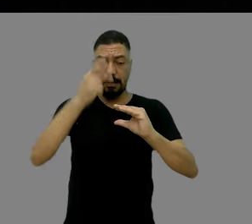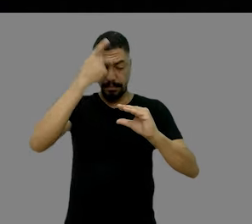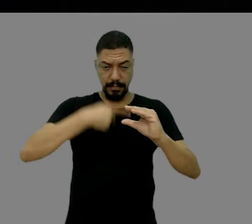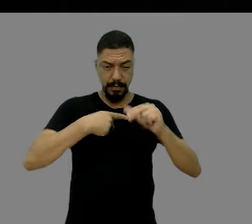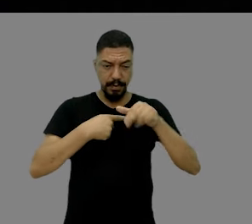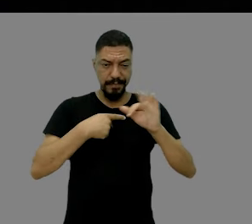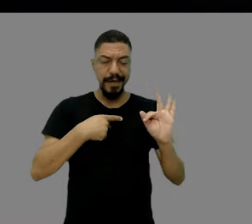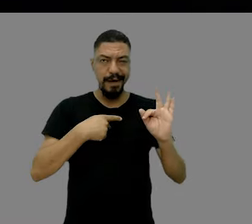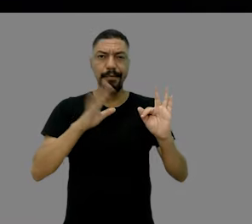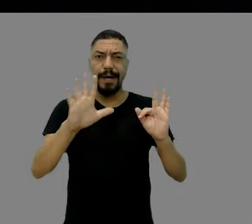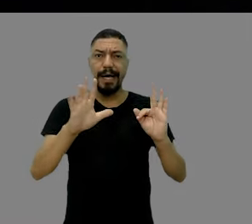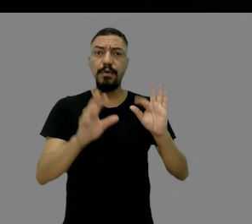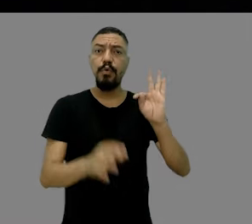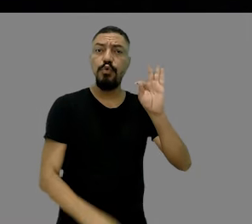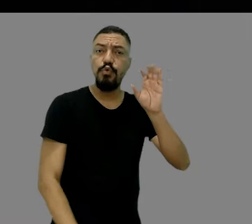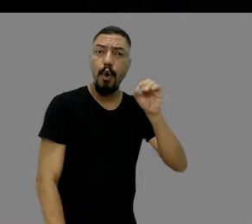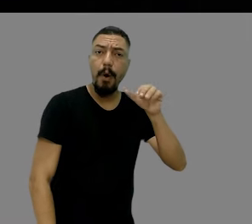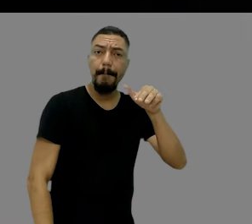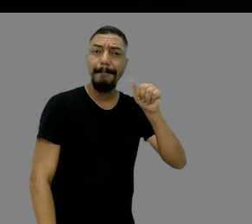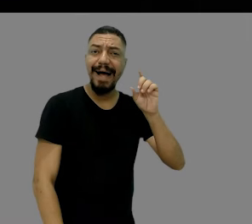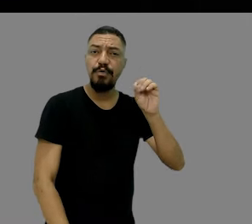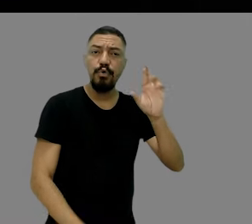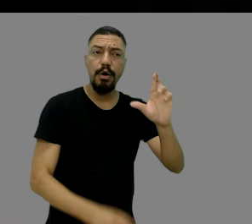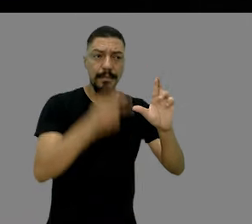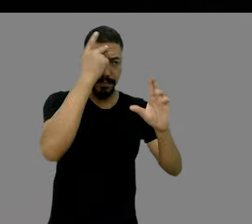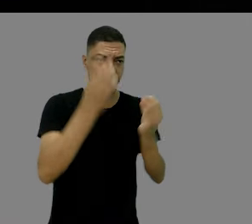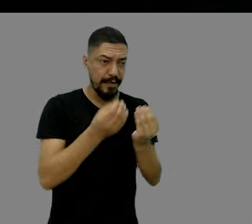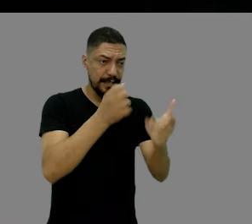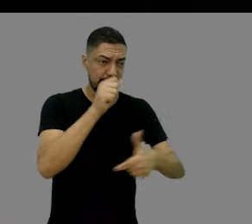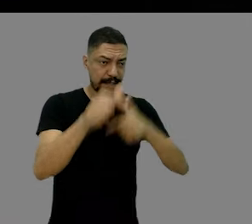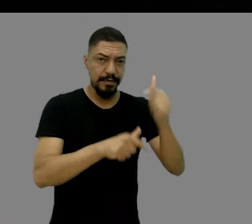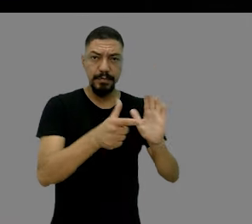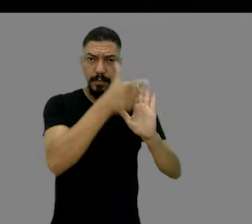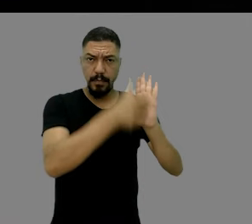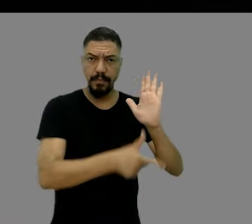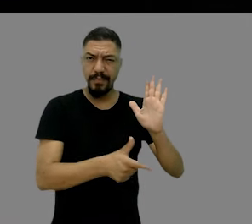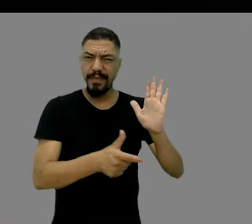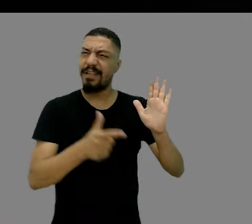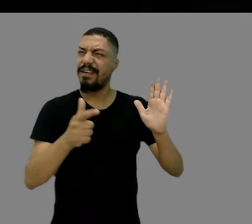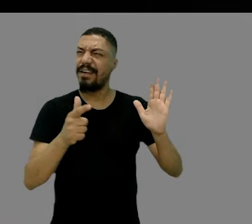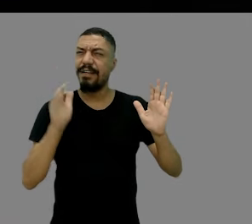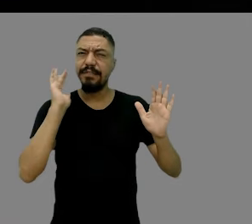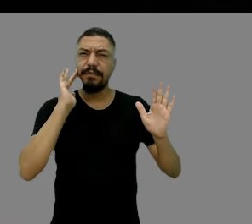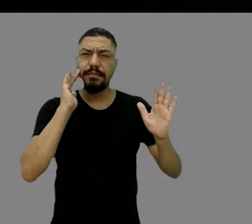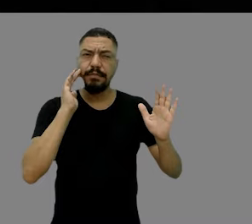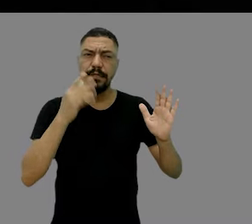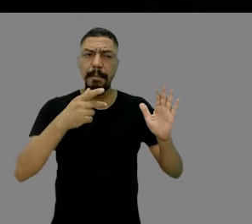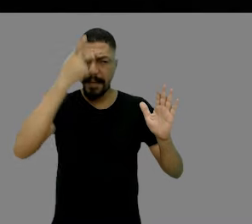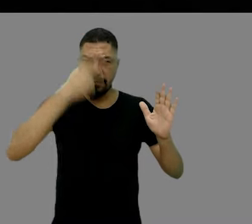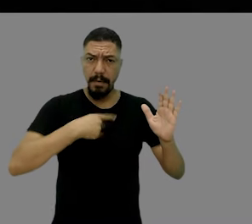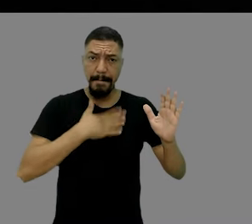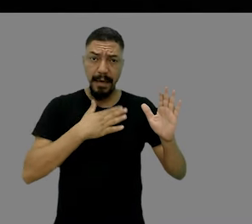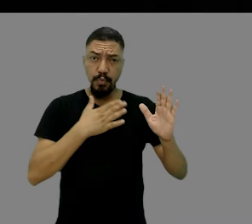branco, e aí para si próprio como CNPJ, é isso, né? Oi? Para si próprio como CNPJ, que você